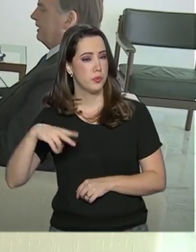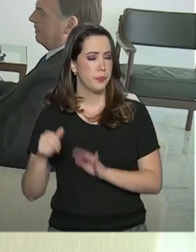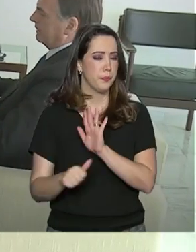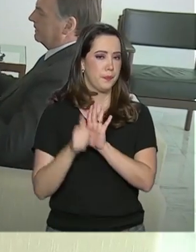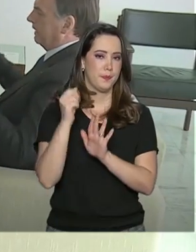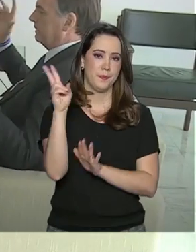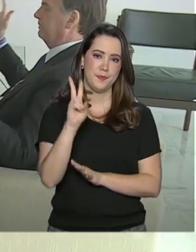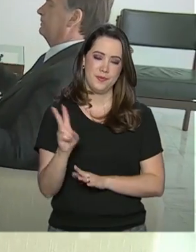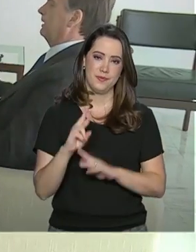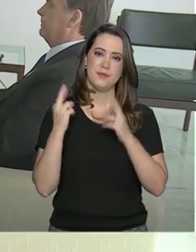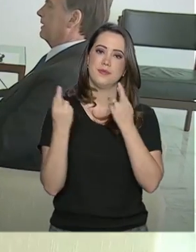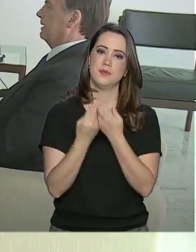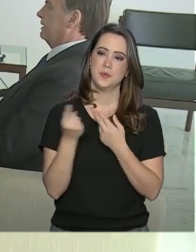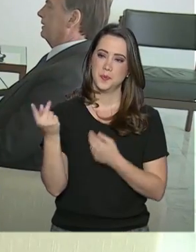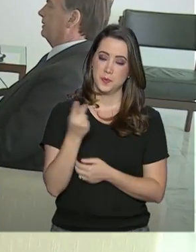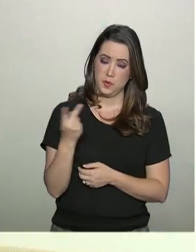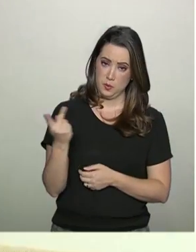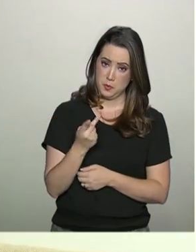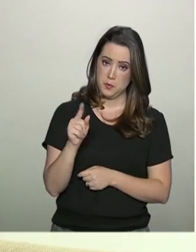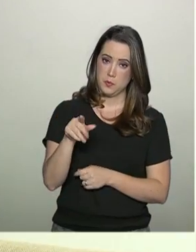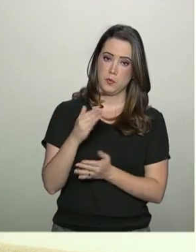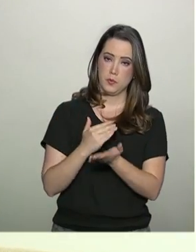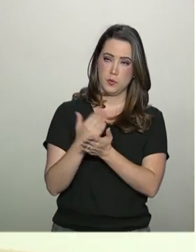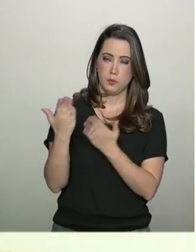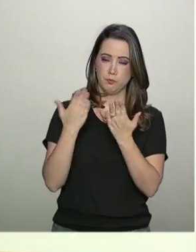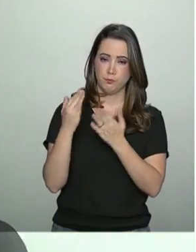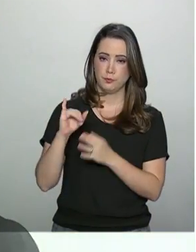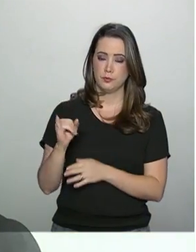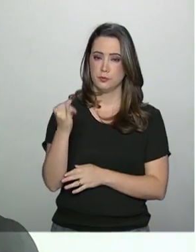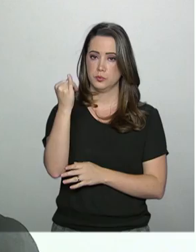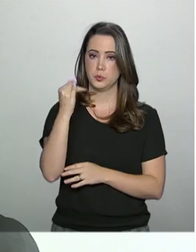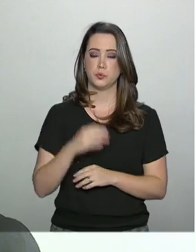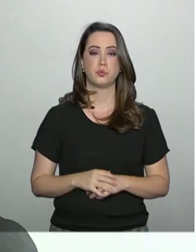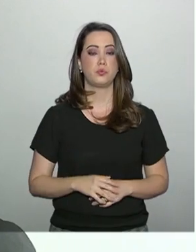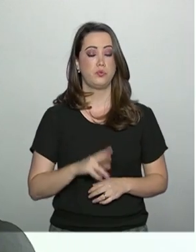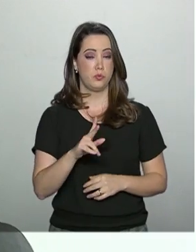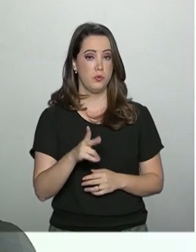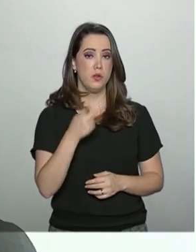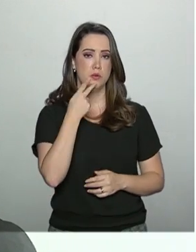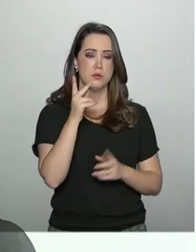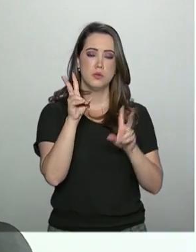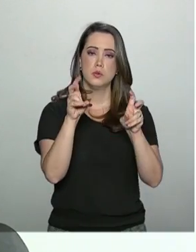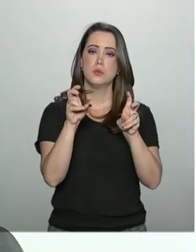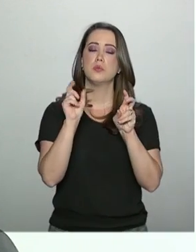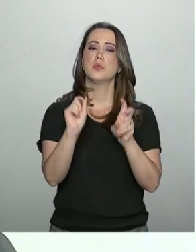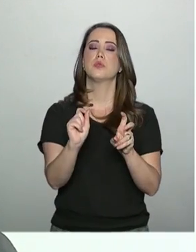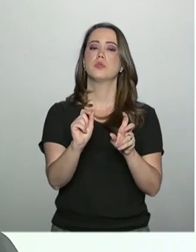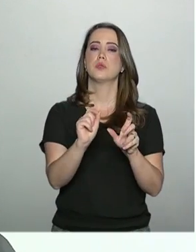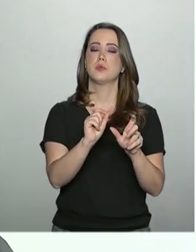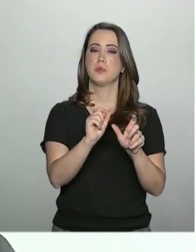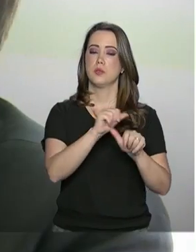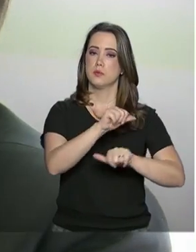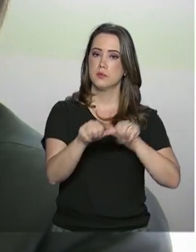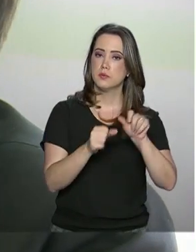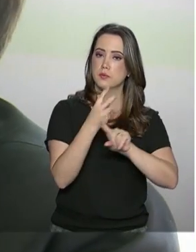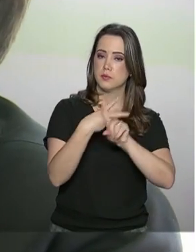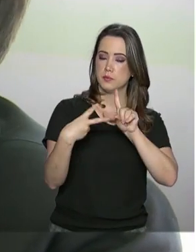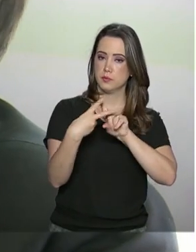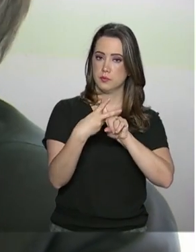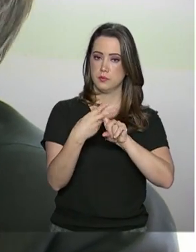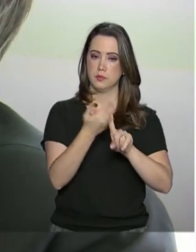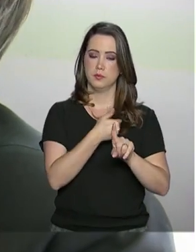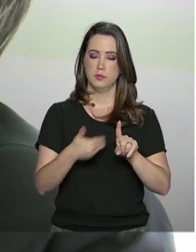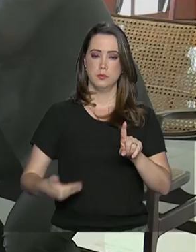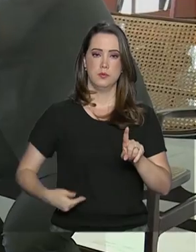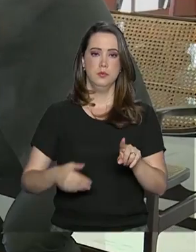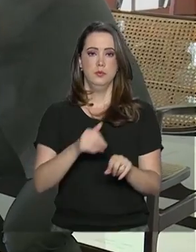com o presidente desde a posse em janeiro. Eles trataram da reforma da Previdência. De acordo com o governador do Rio de